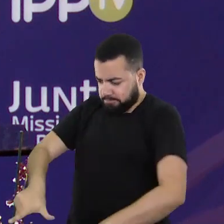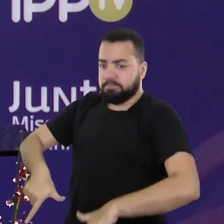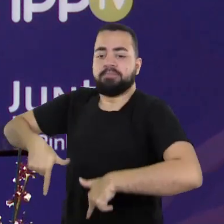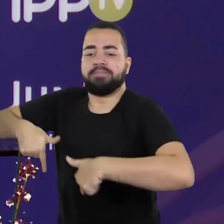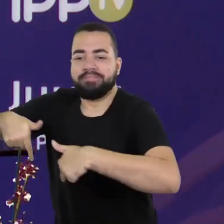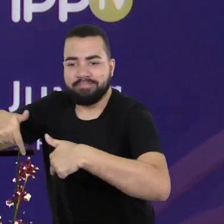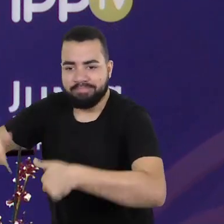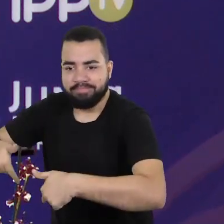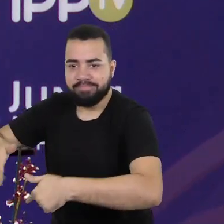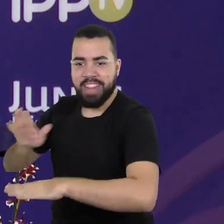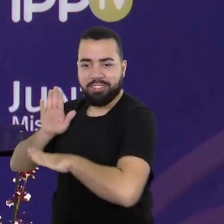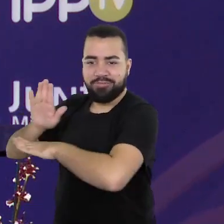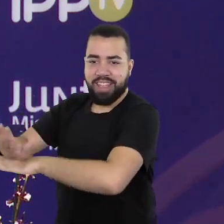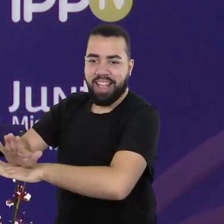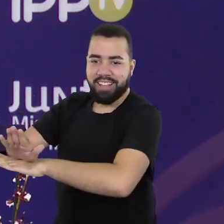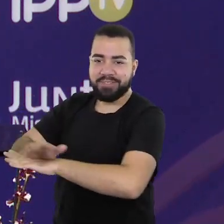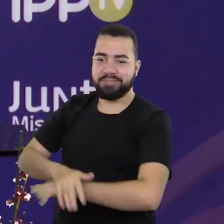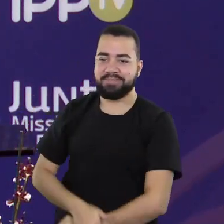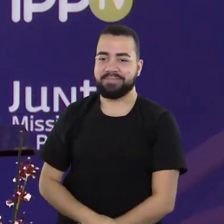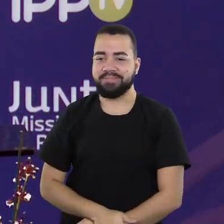outro.